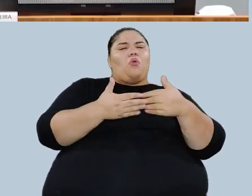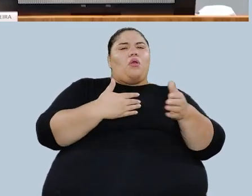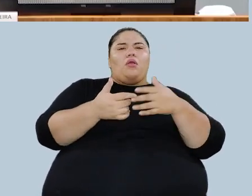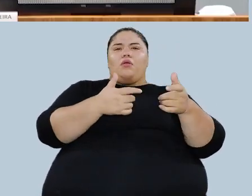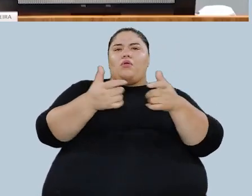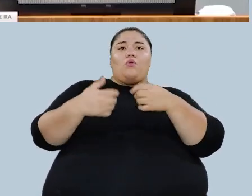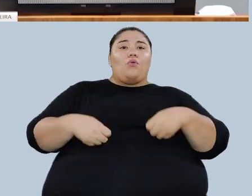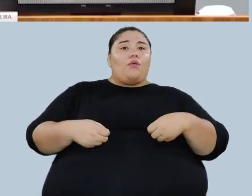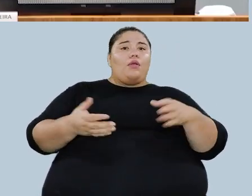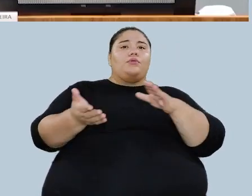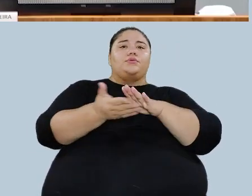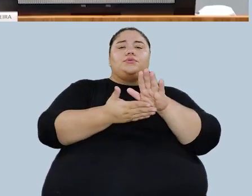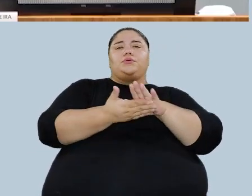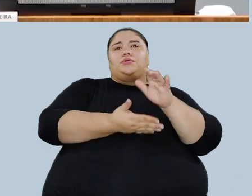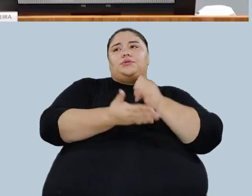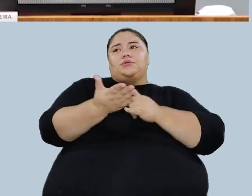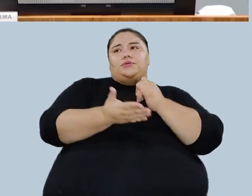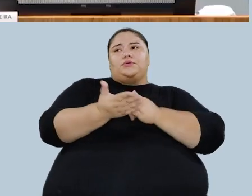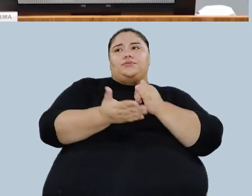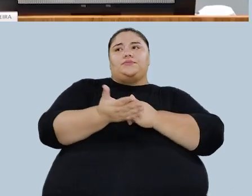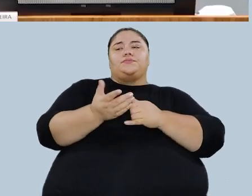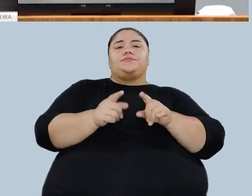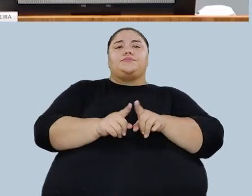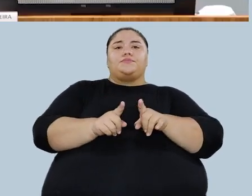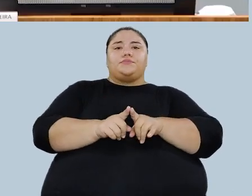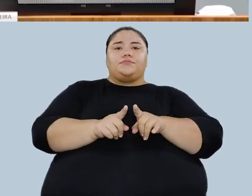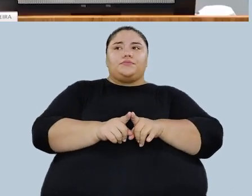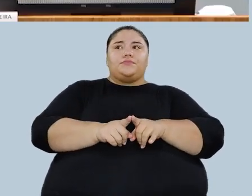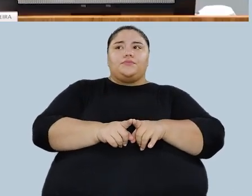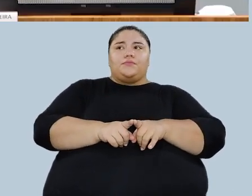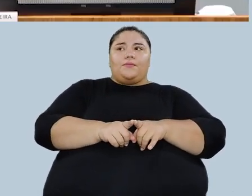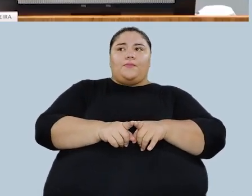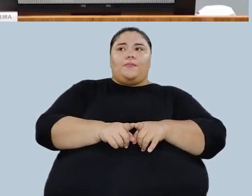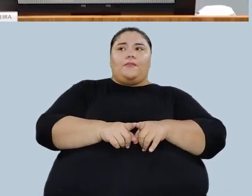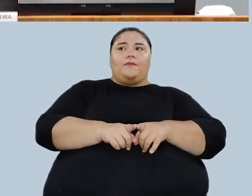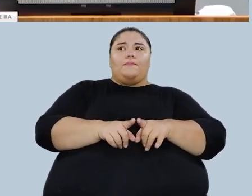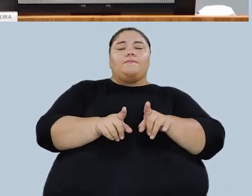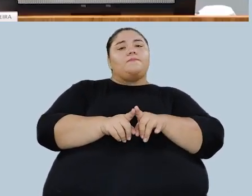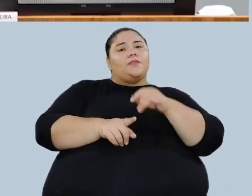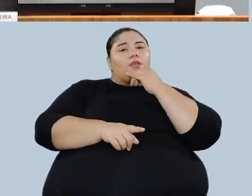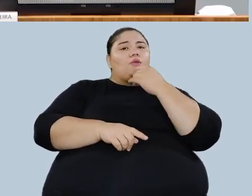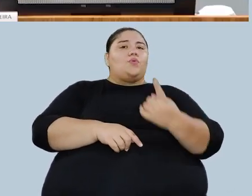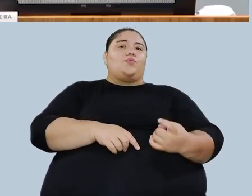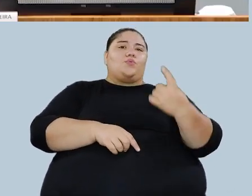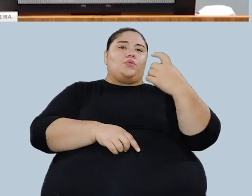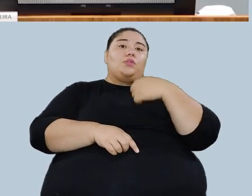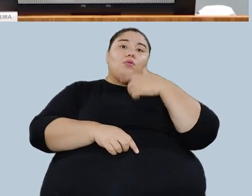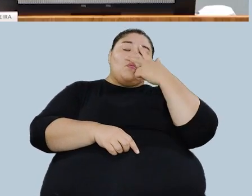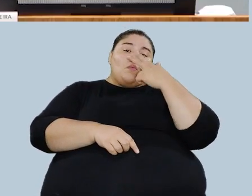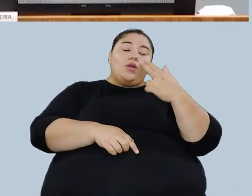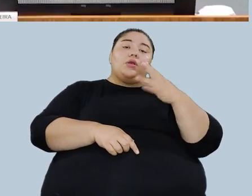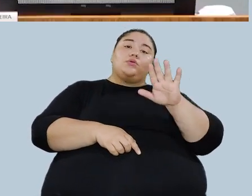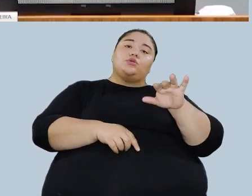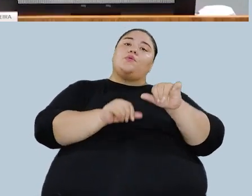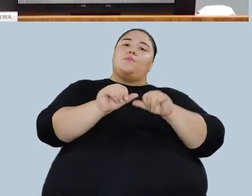local, o custo de tributação e tomada de crédito, etc., será único, né? Então, eu acho que esse é o